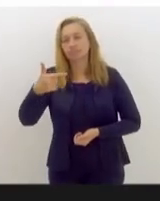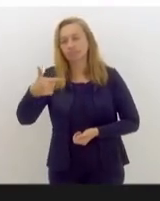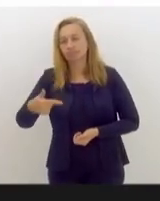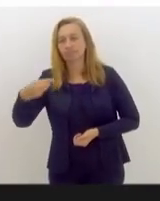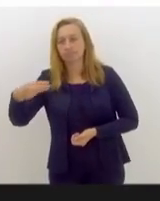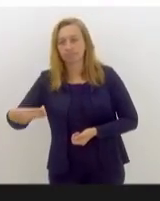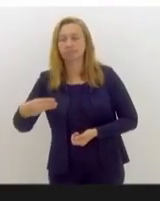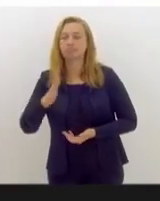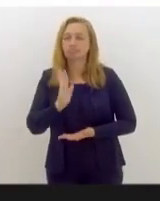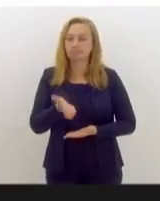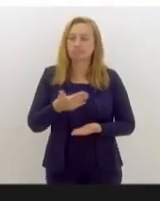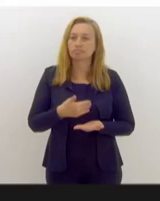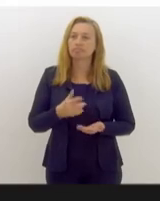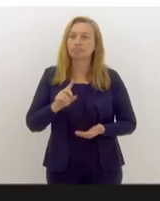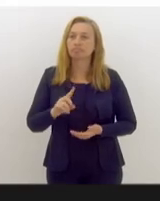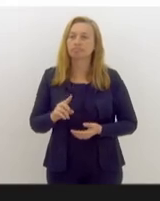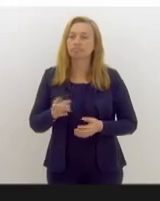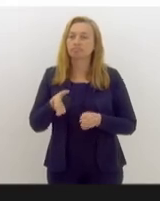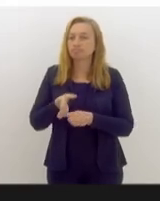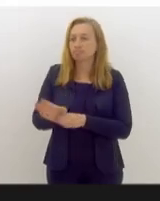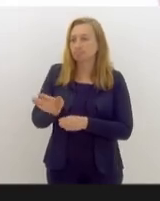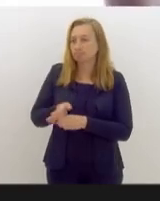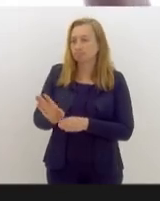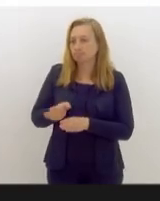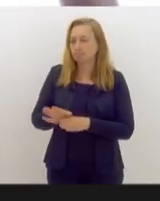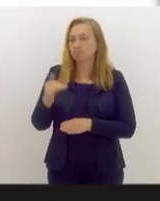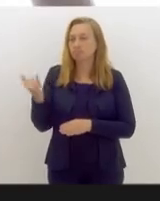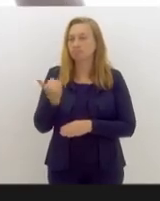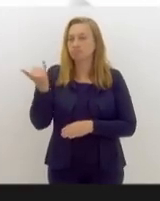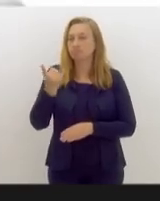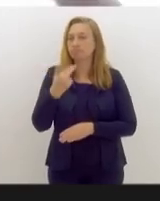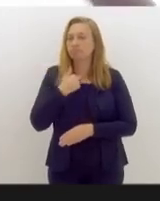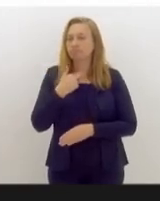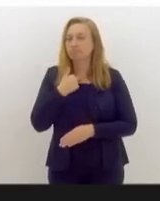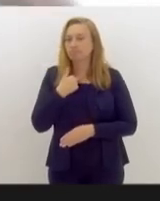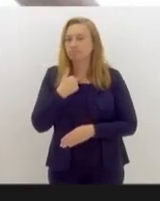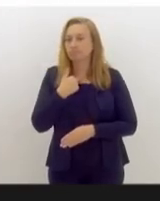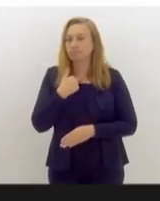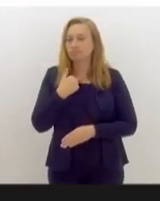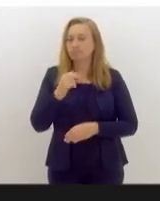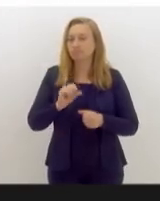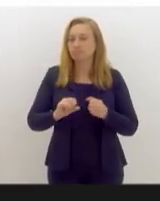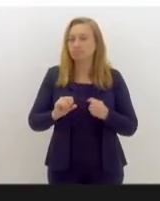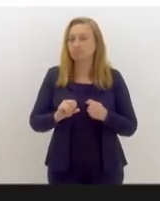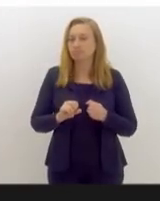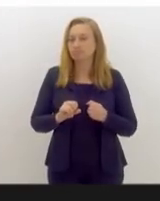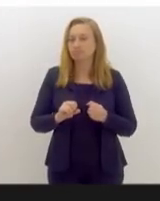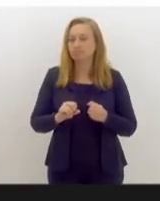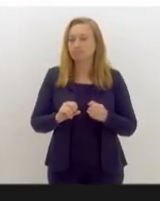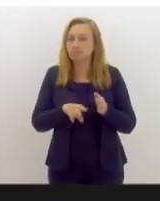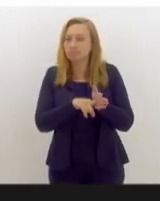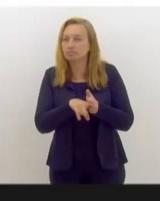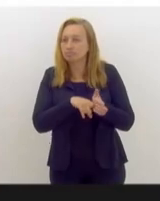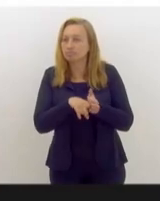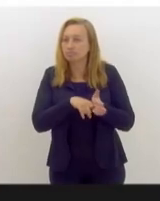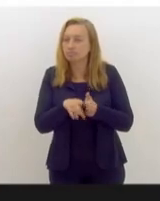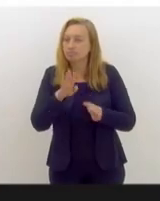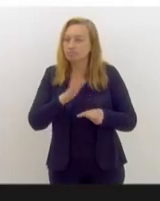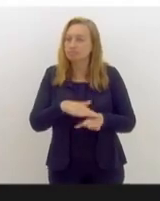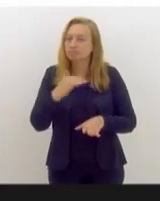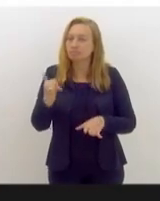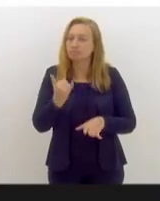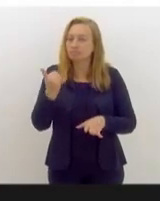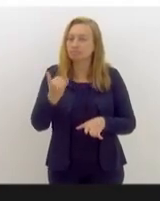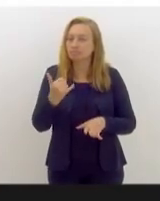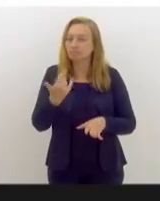2023, já com orientações importantes, porque não podemos nem fazer um diagnóstico mais preciso